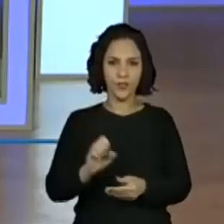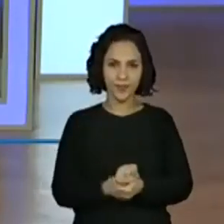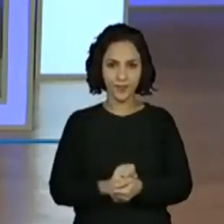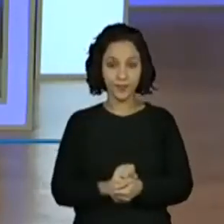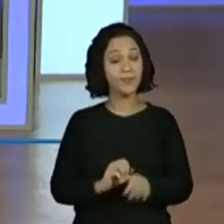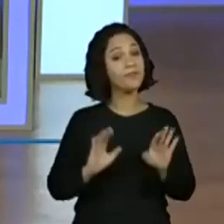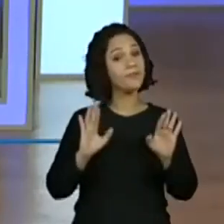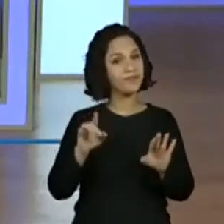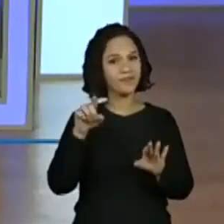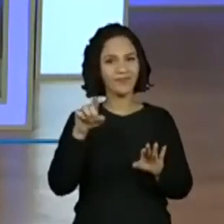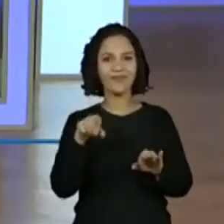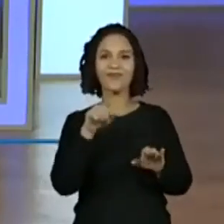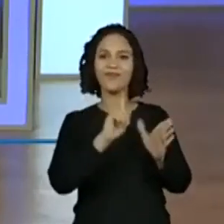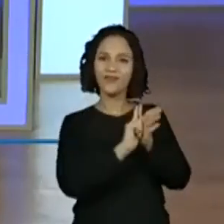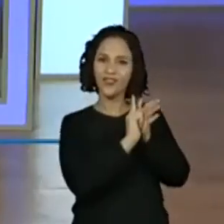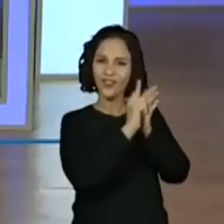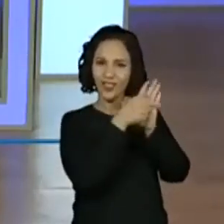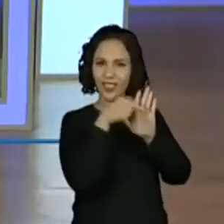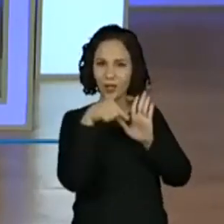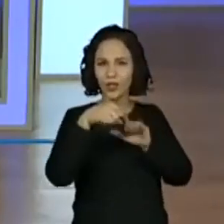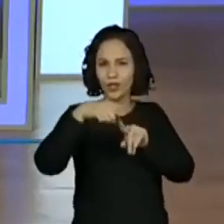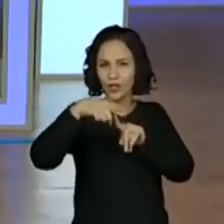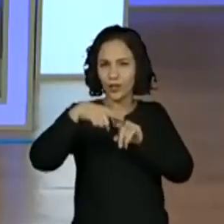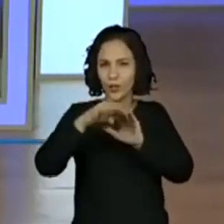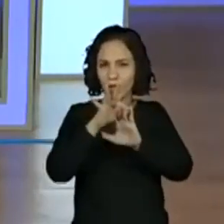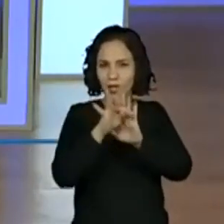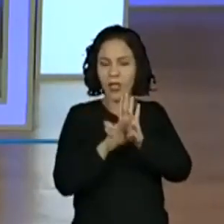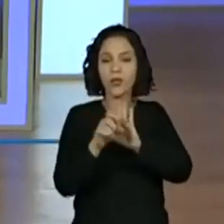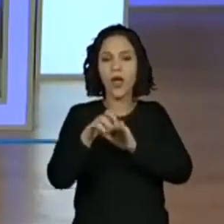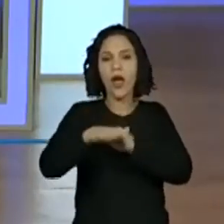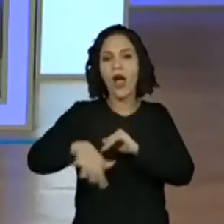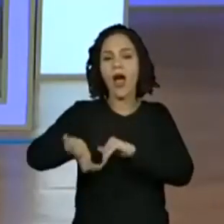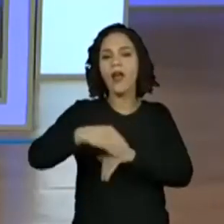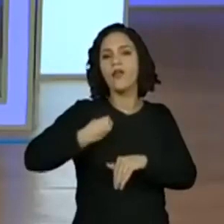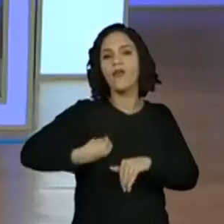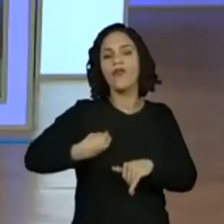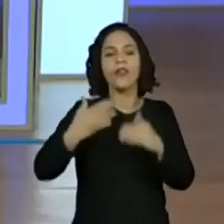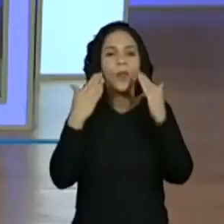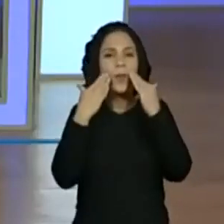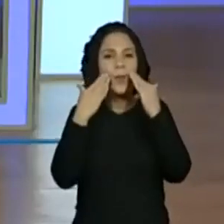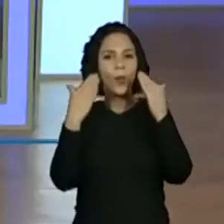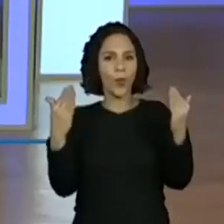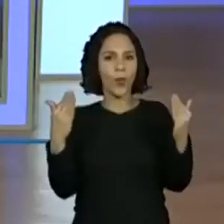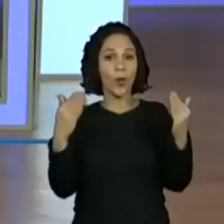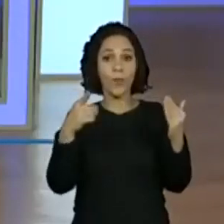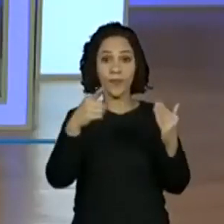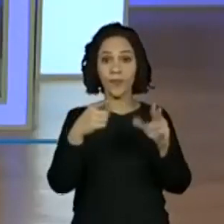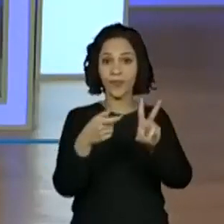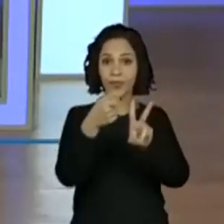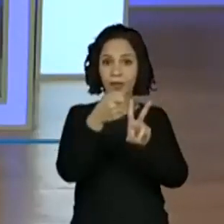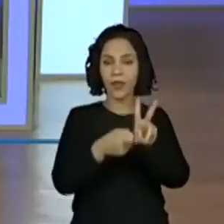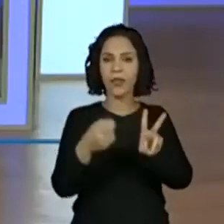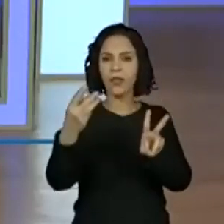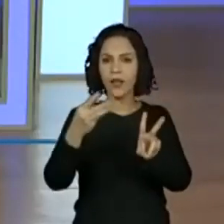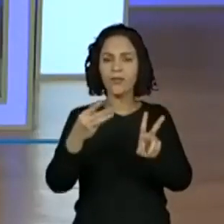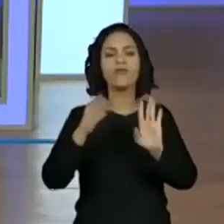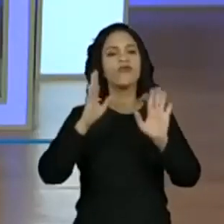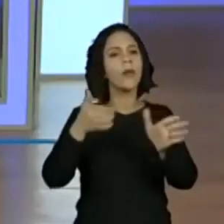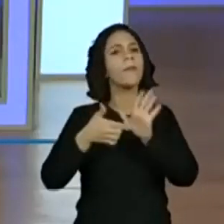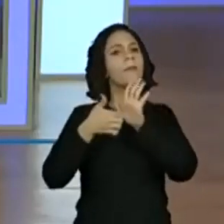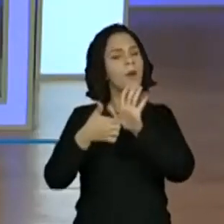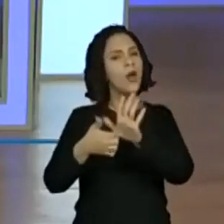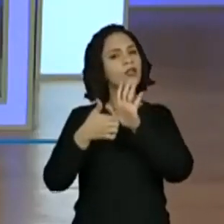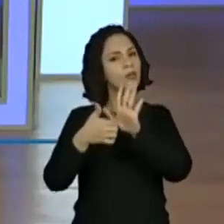né, a gente coloca aí que ele é um gênero do campo da vida pública, no terceiro bimestre foi muito trabalhado aqui no